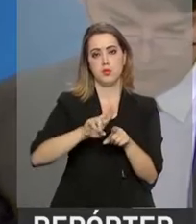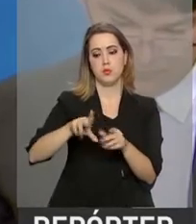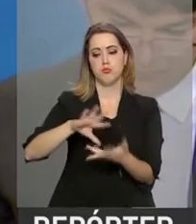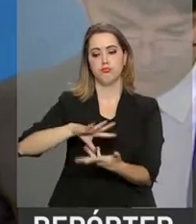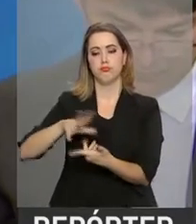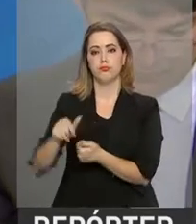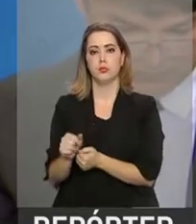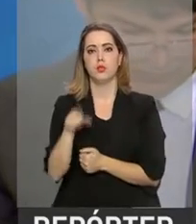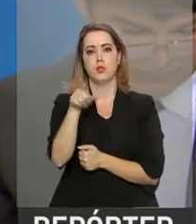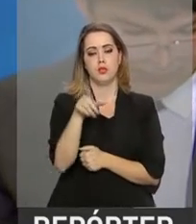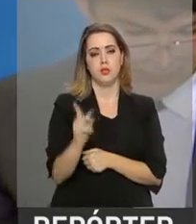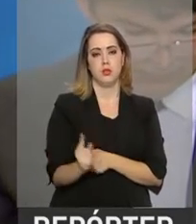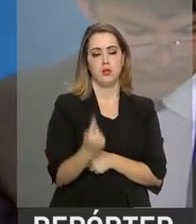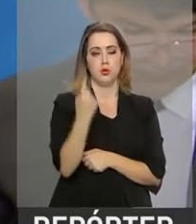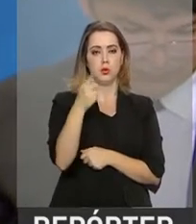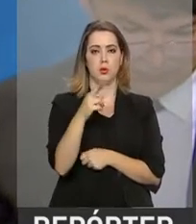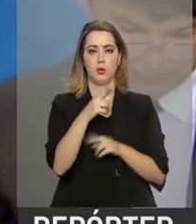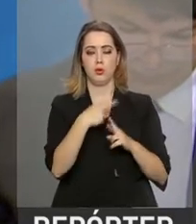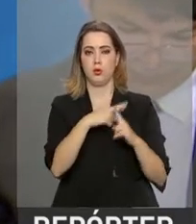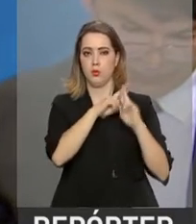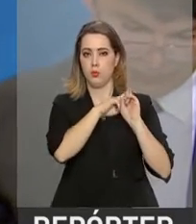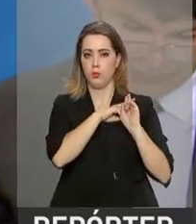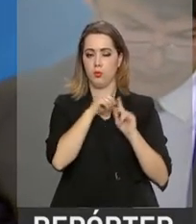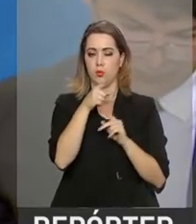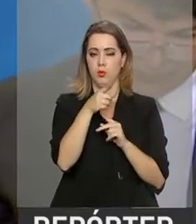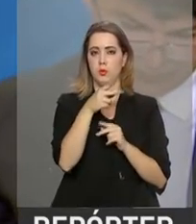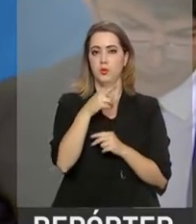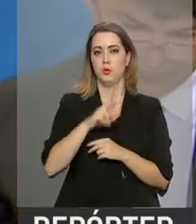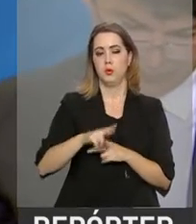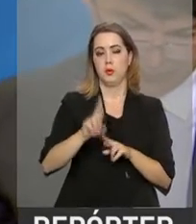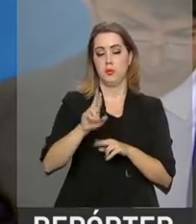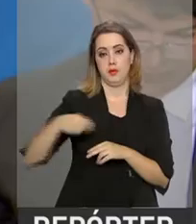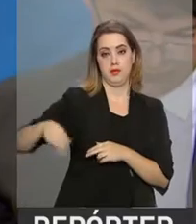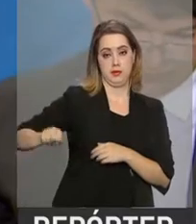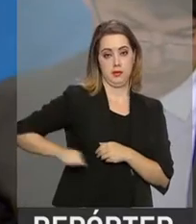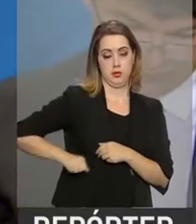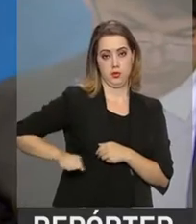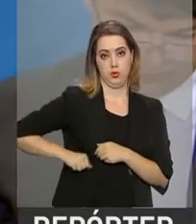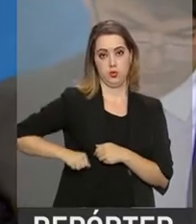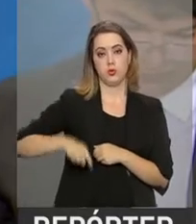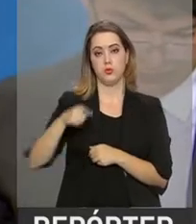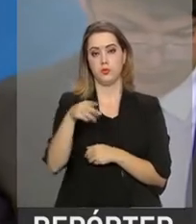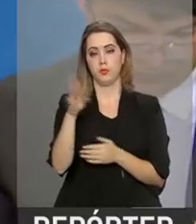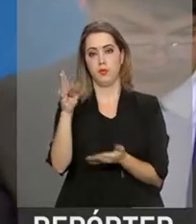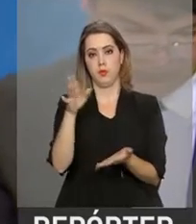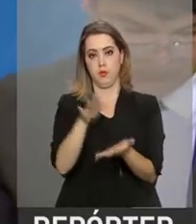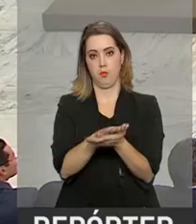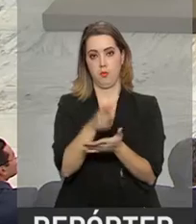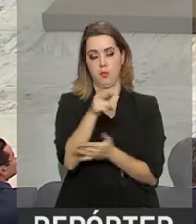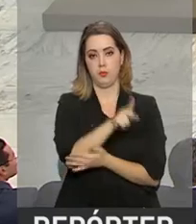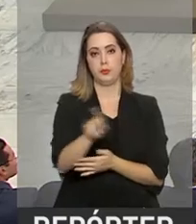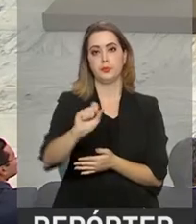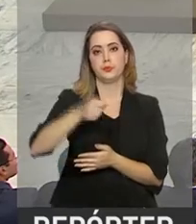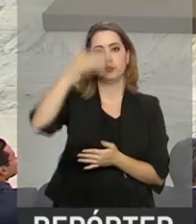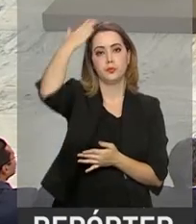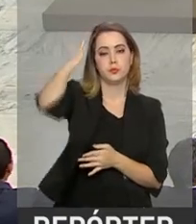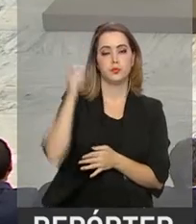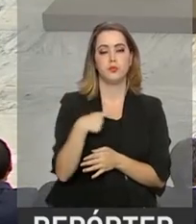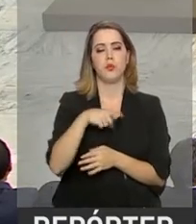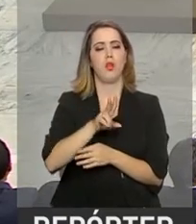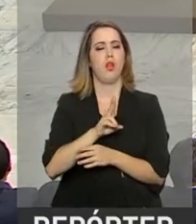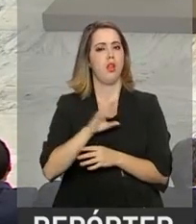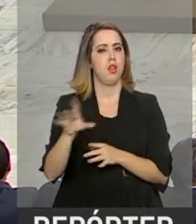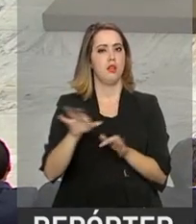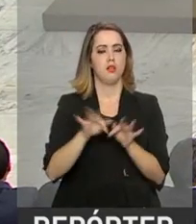como embaixadora a primeira-dama do governo. Marcela Temer vai atuar de forma voluntária para mobilizar a